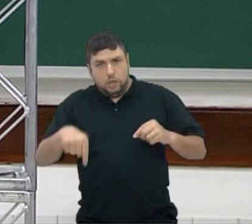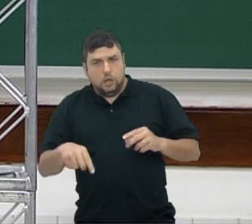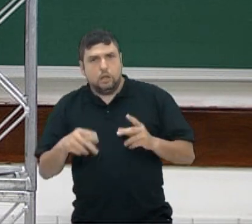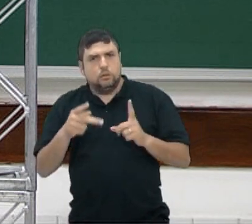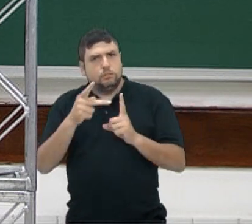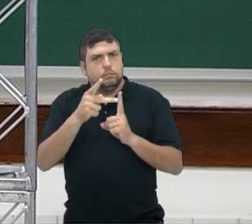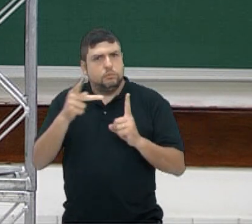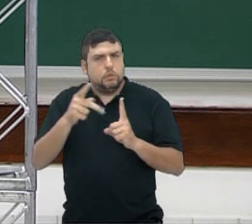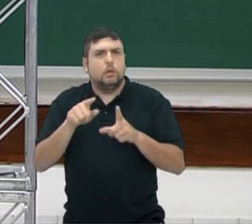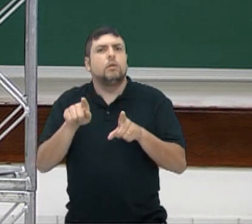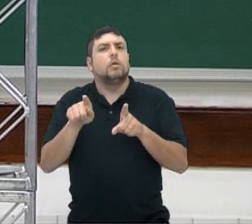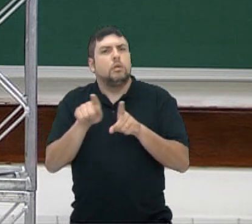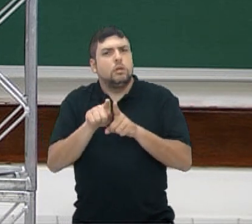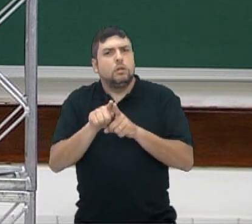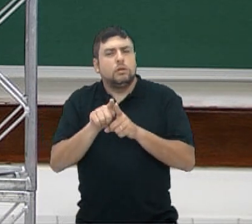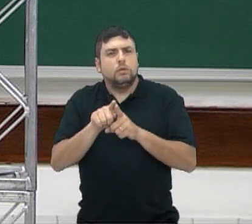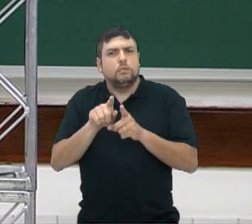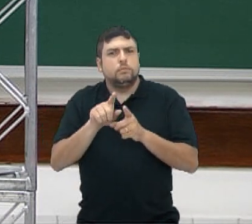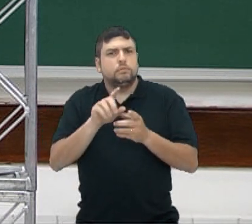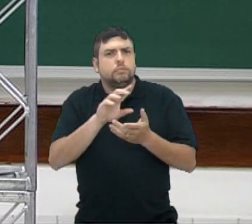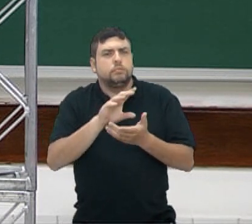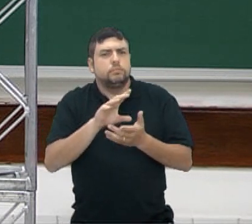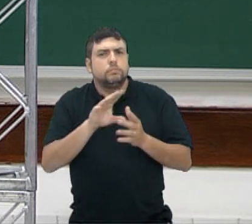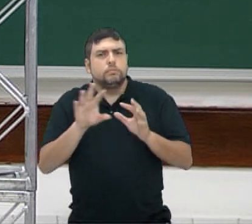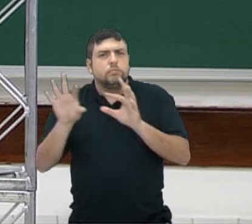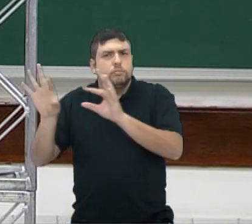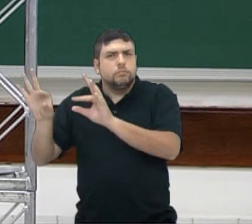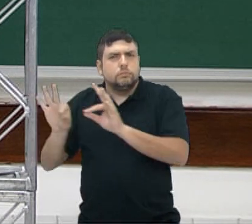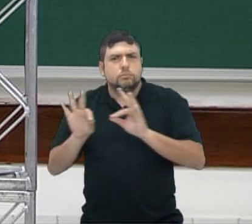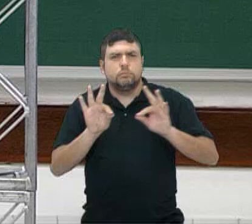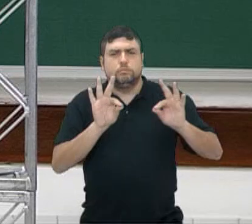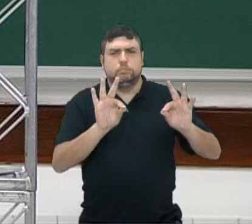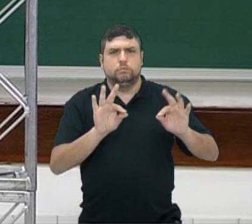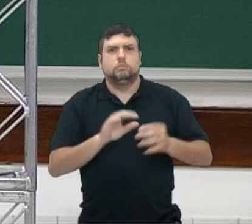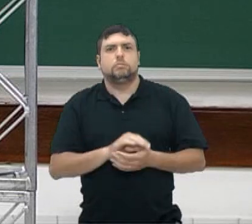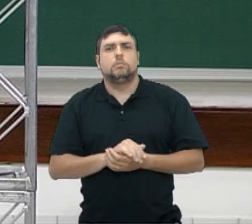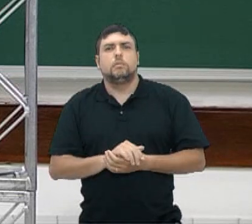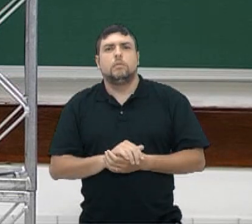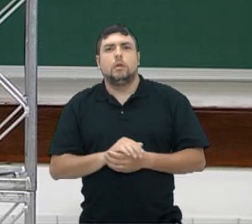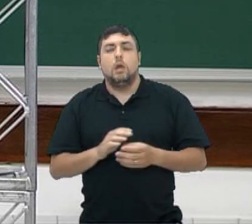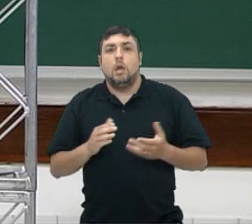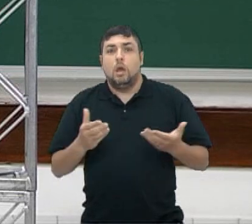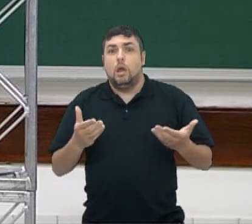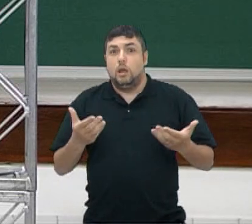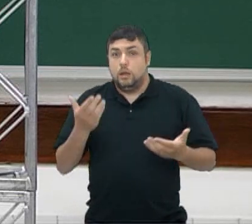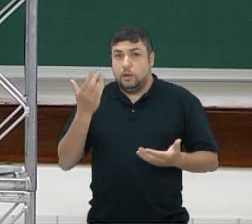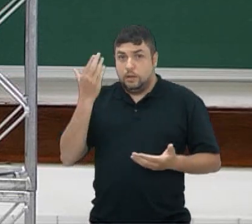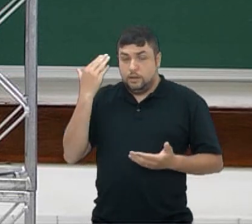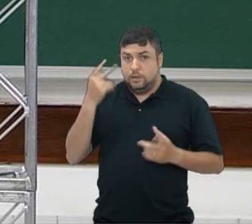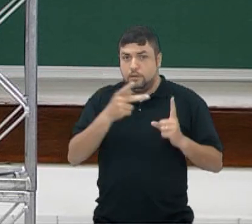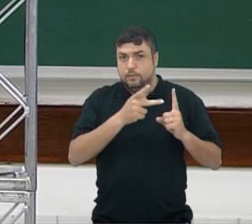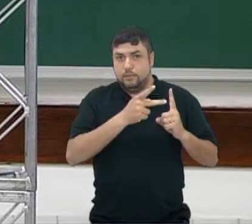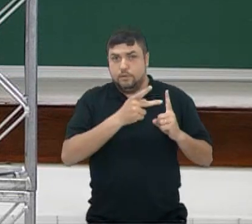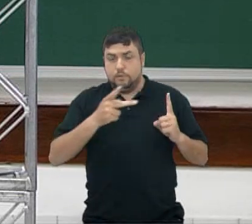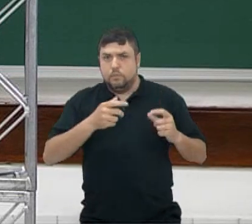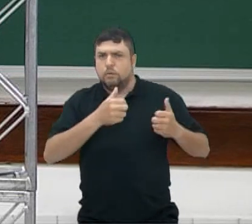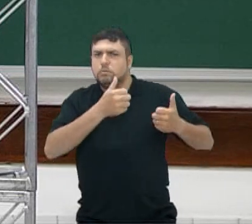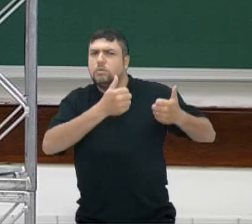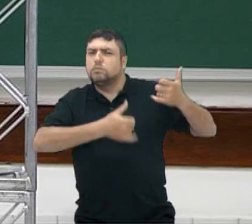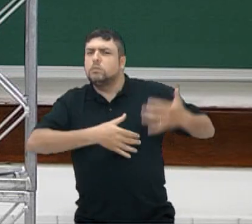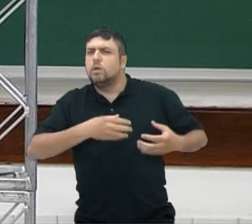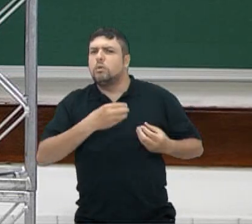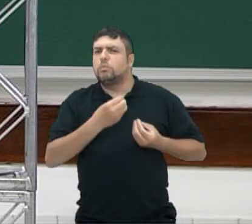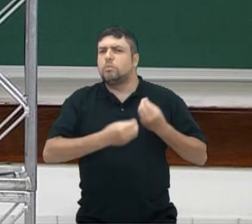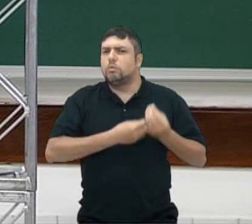uma pessoa, mas é diferente. Naquele primeiro caso, ela está falando sobre a arte, discutindo teoricamente